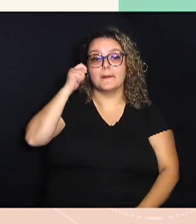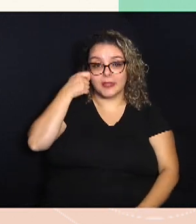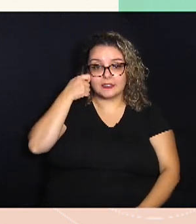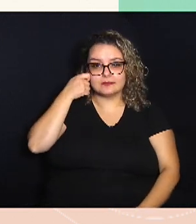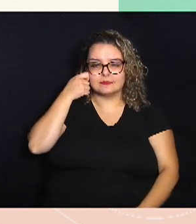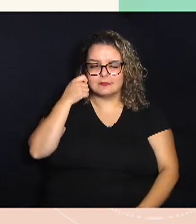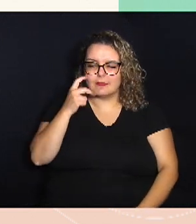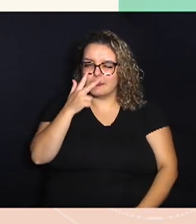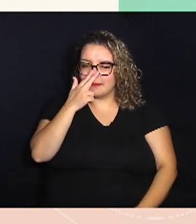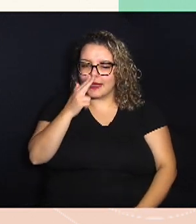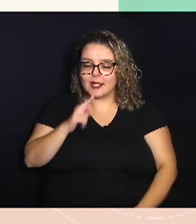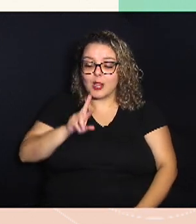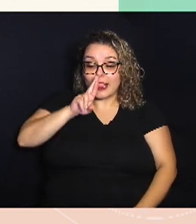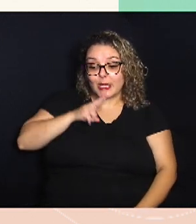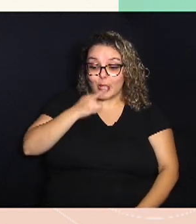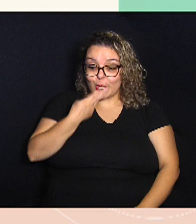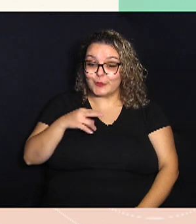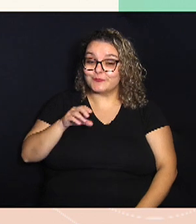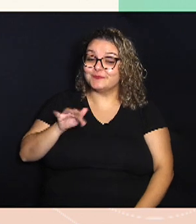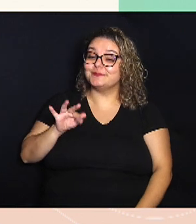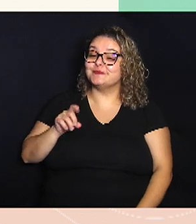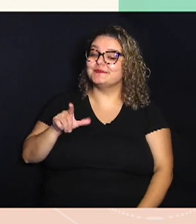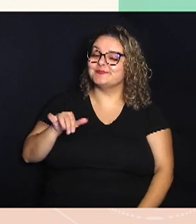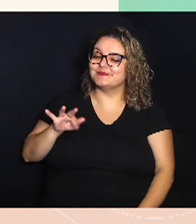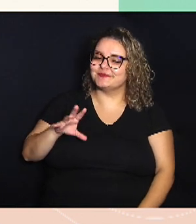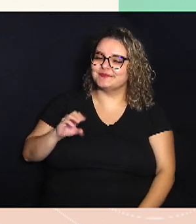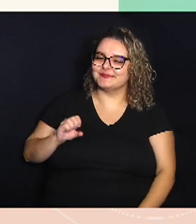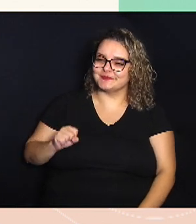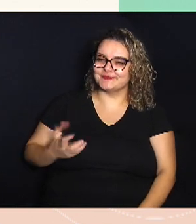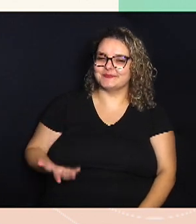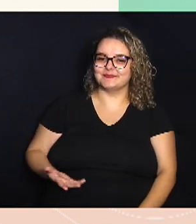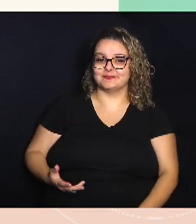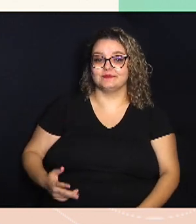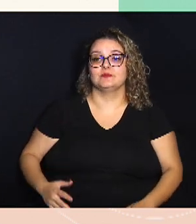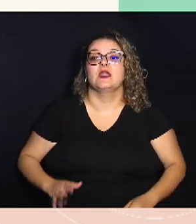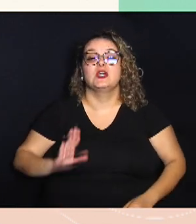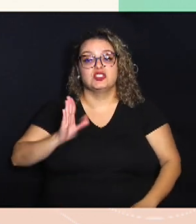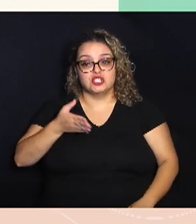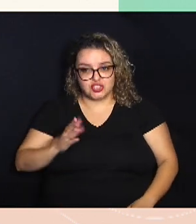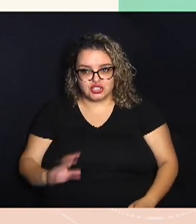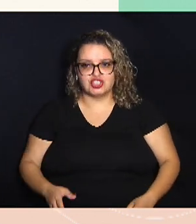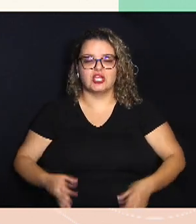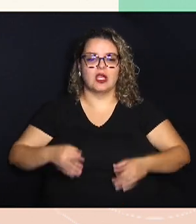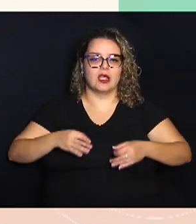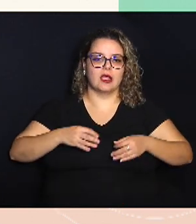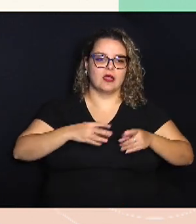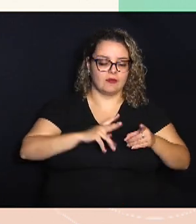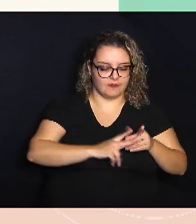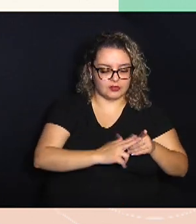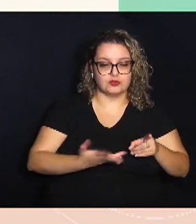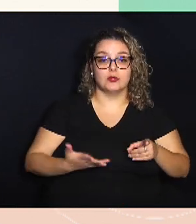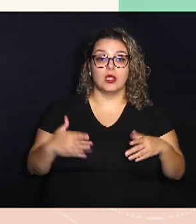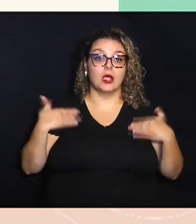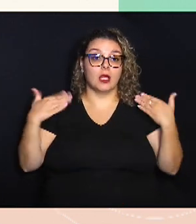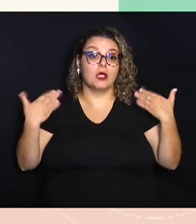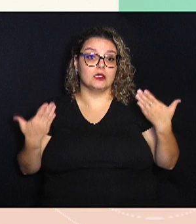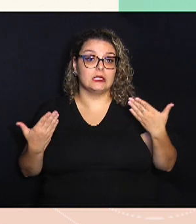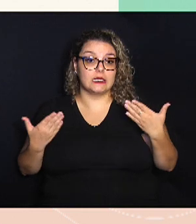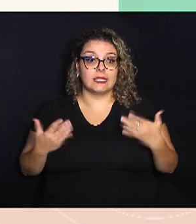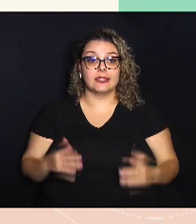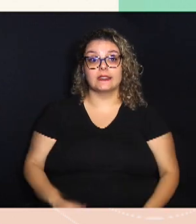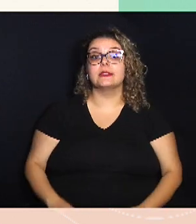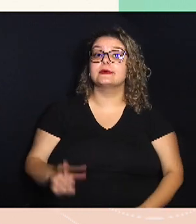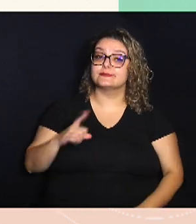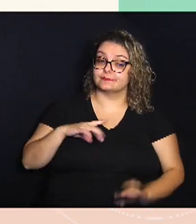lembra um sorvete de flocos. Ele é castrado, muito saudável, alegre e que precisa de uma família que